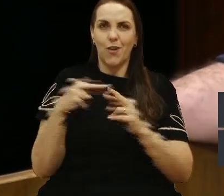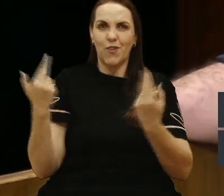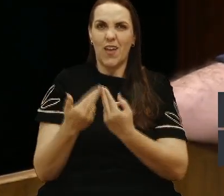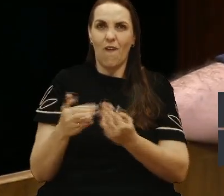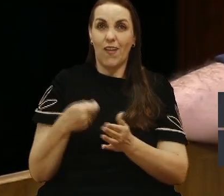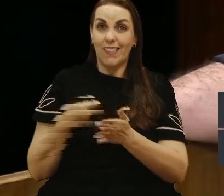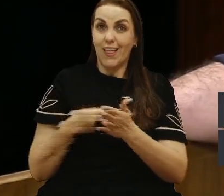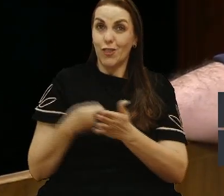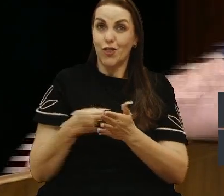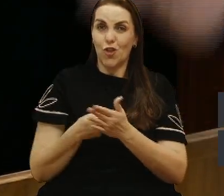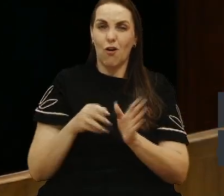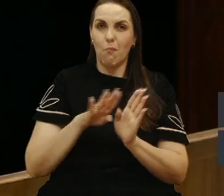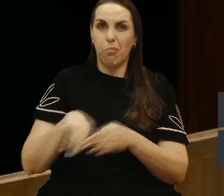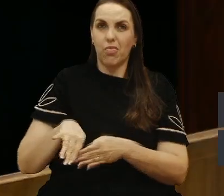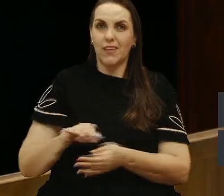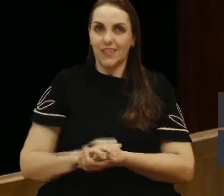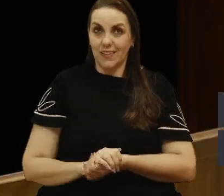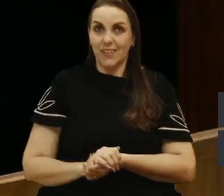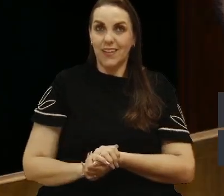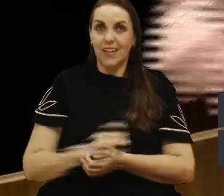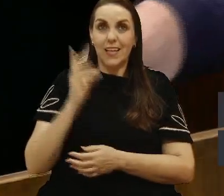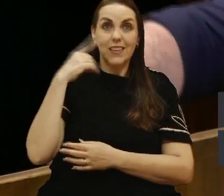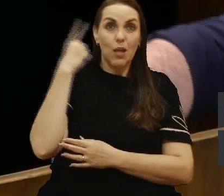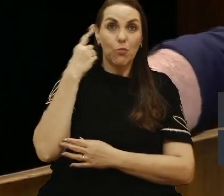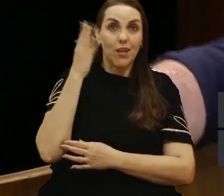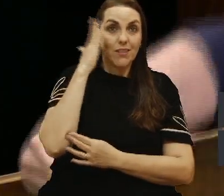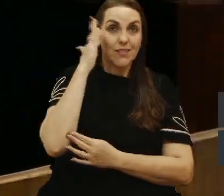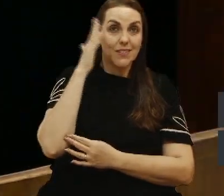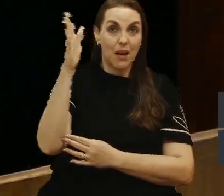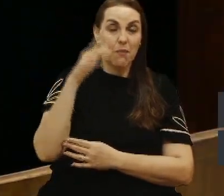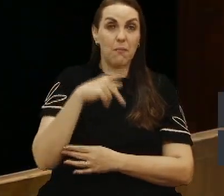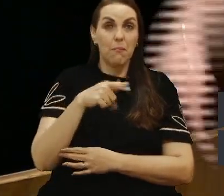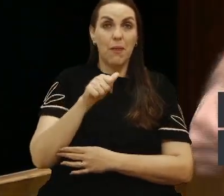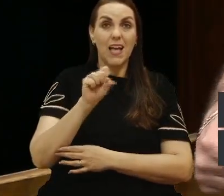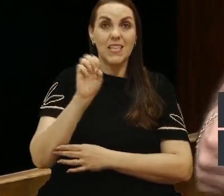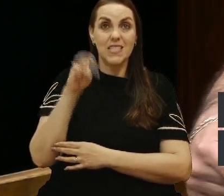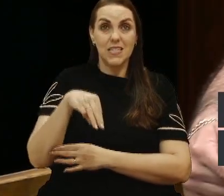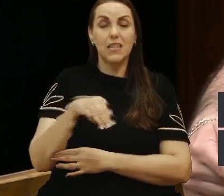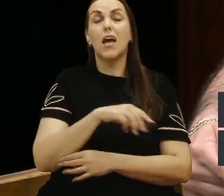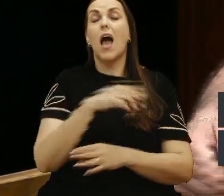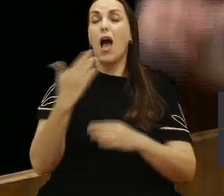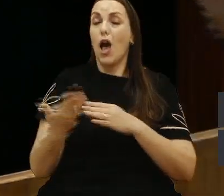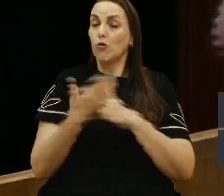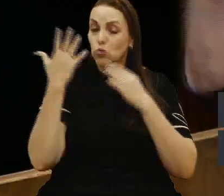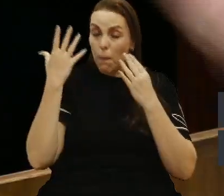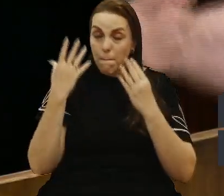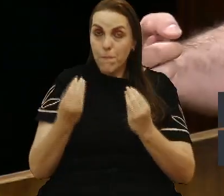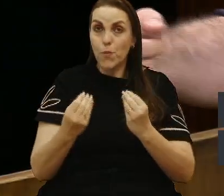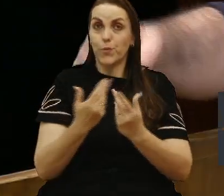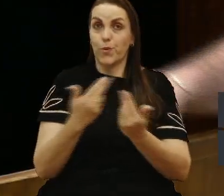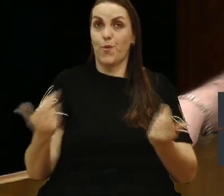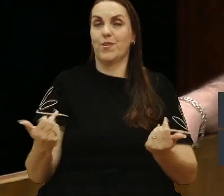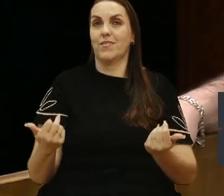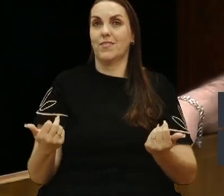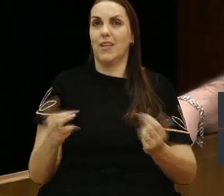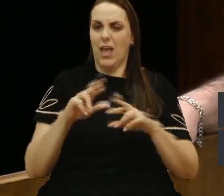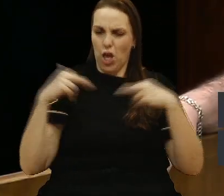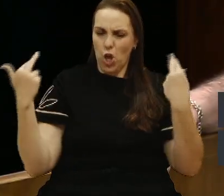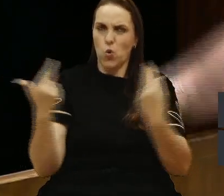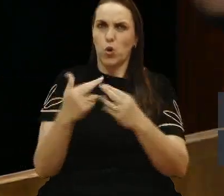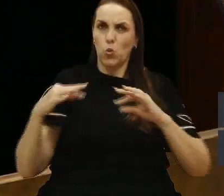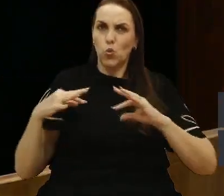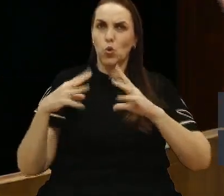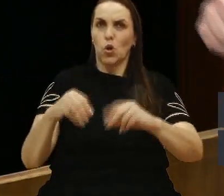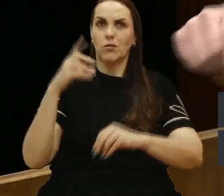Uma parte, vereador. E o deputado ficou sabendo, o deputado Pazin, que auxiliou em muito nessa questão e reuniu todos os deputados da nossa